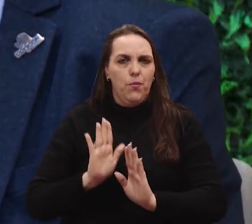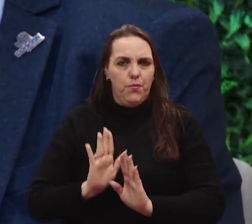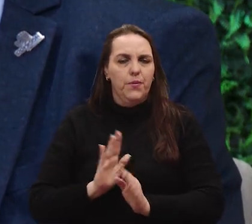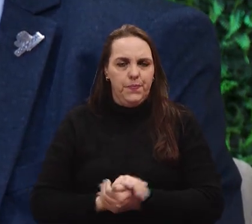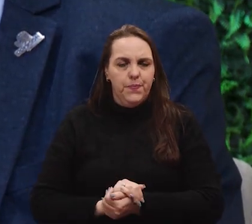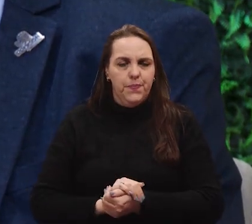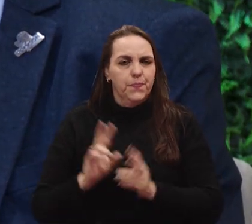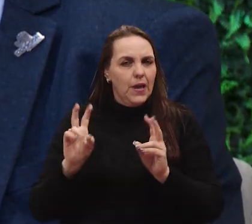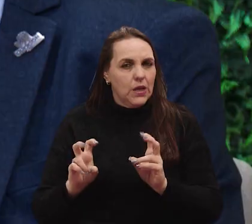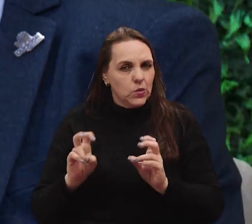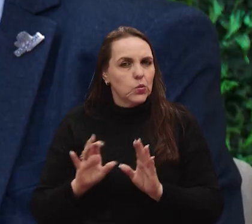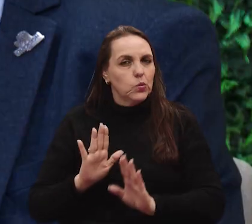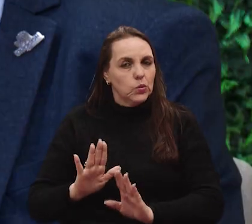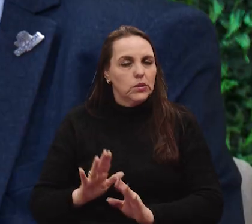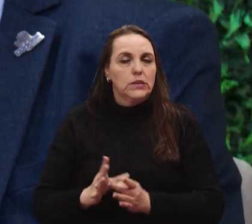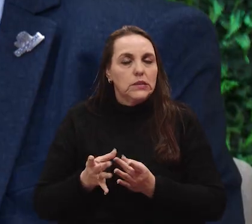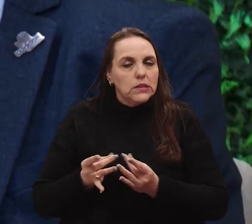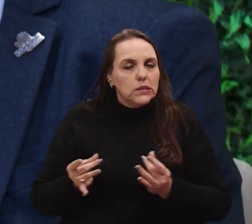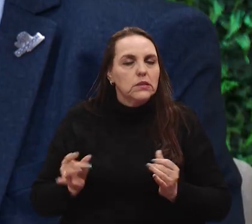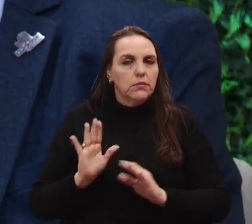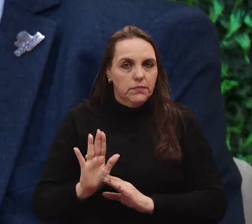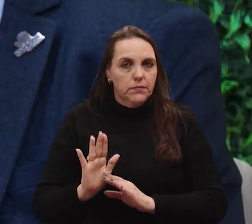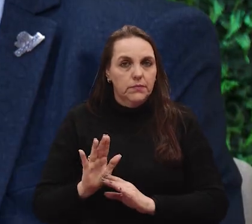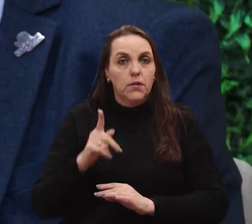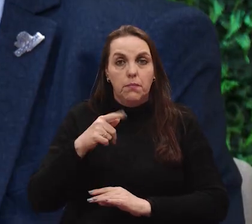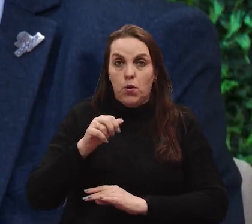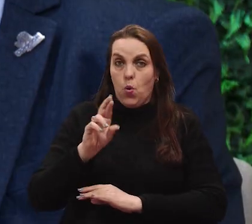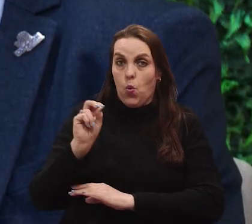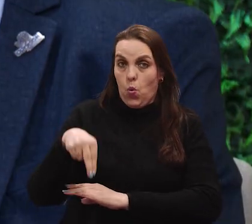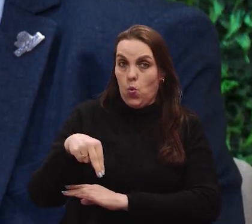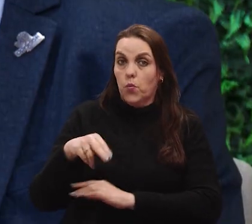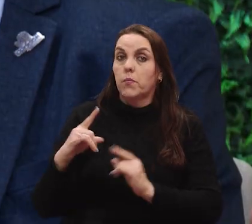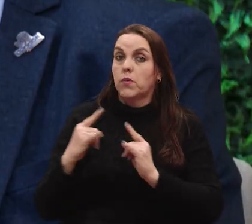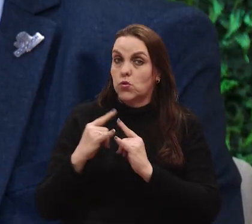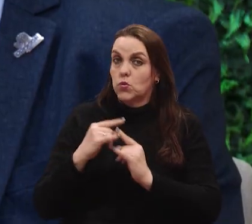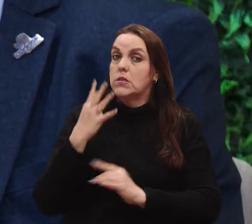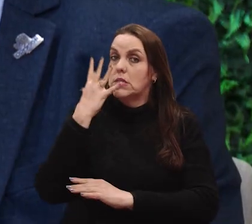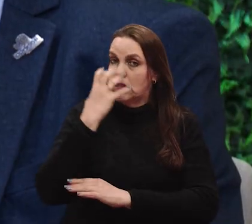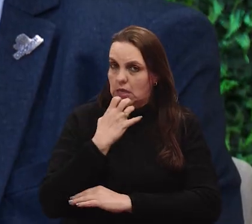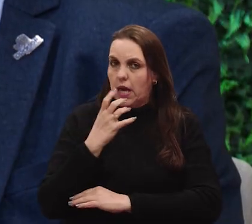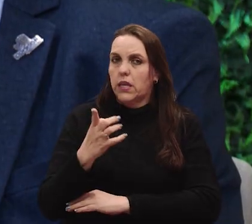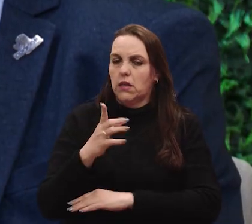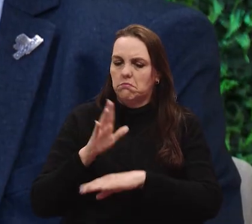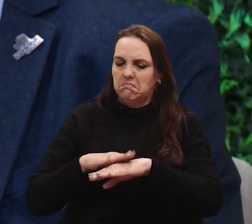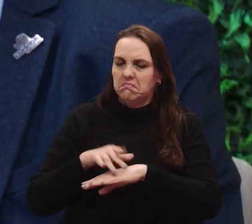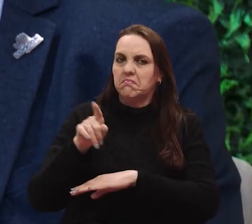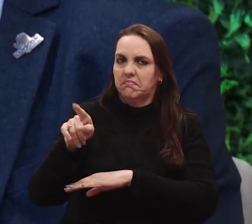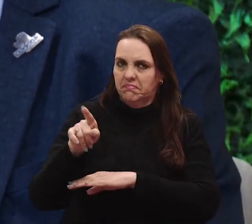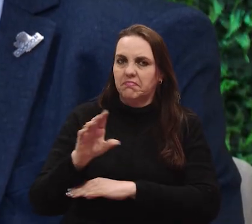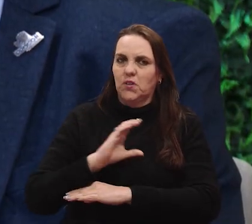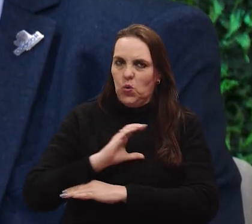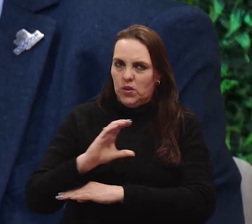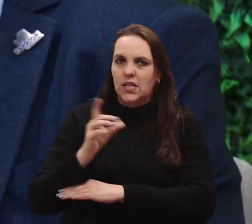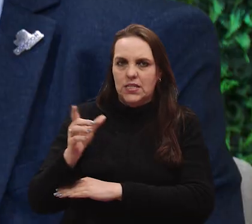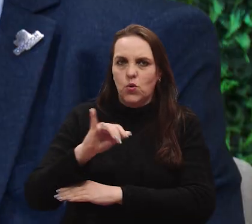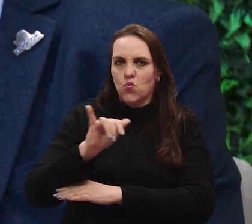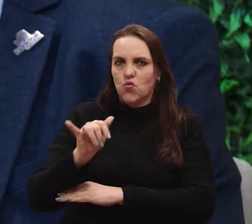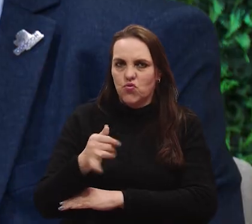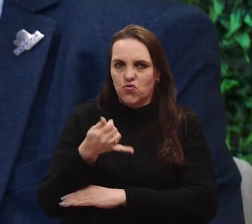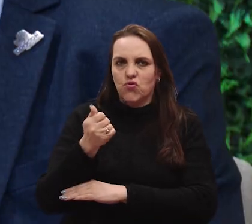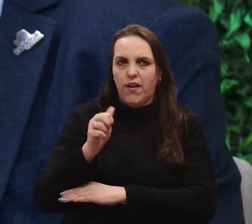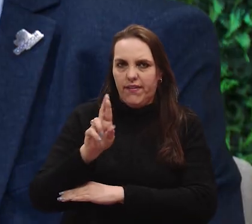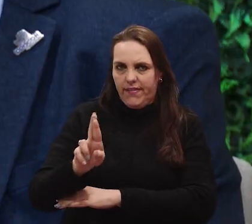acho que a gente tem que ter cuidado. O PROCON é um órgão sério, né? Está em ótimas mãos com o Jair e toda a equipe lá, porque